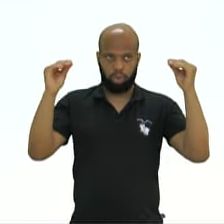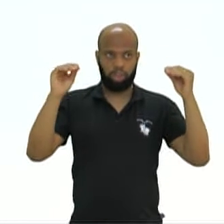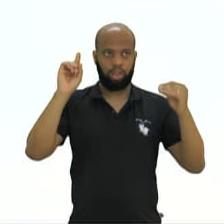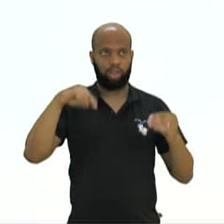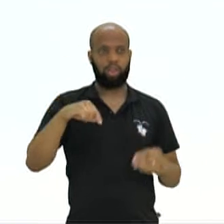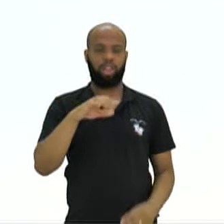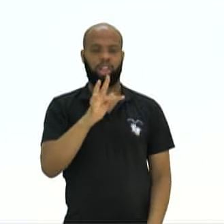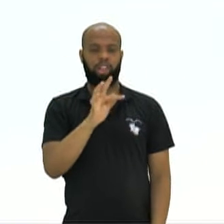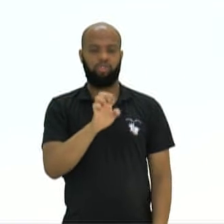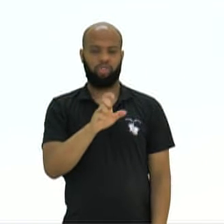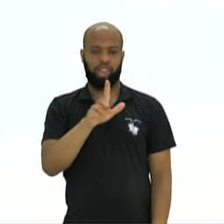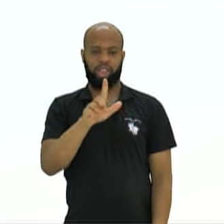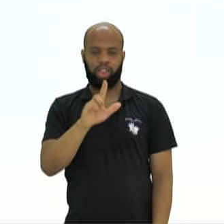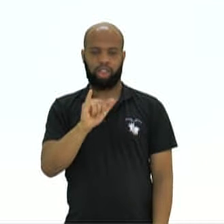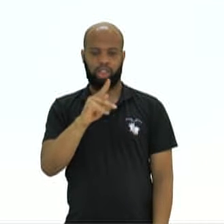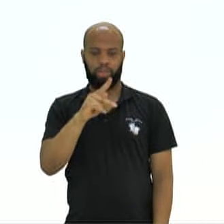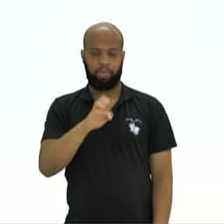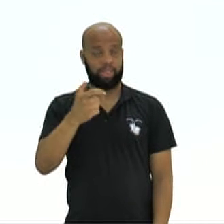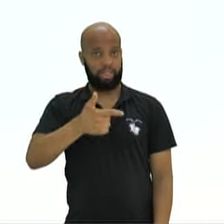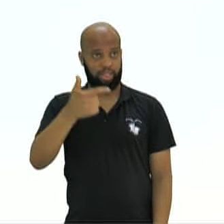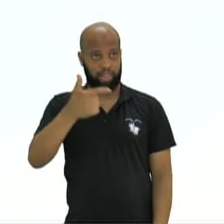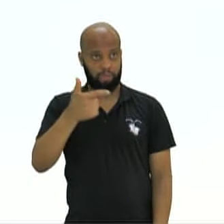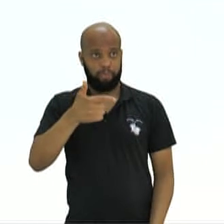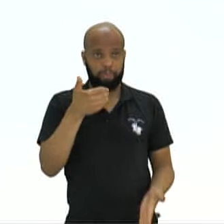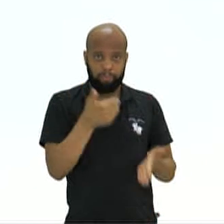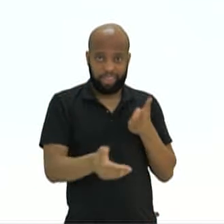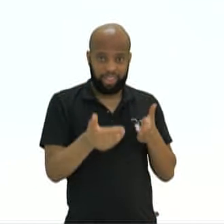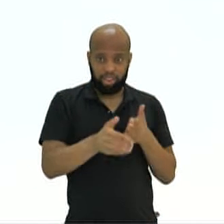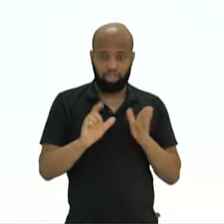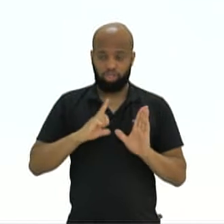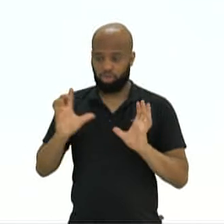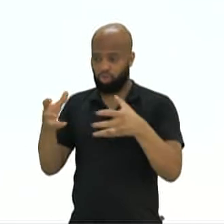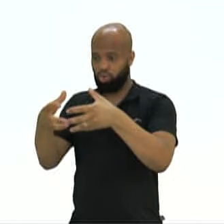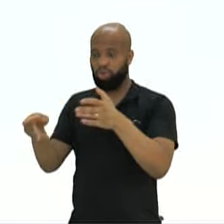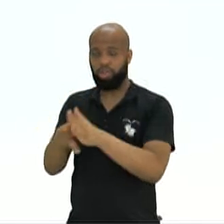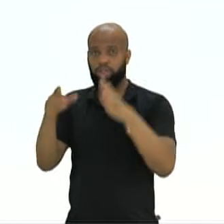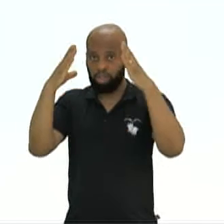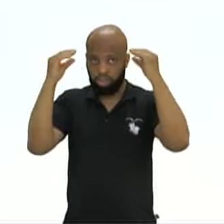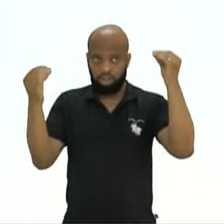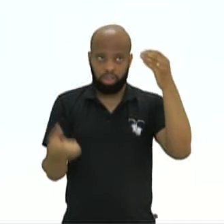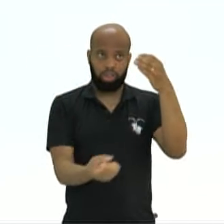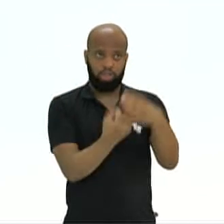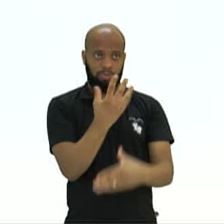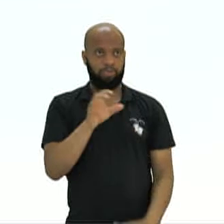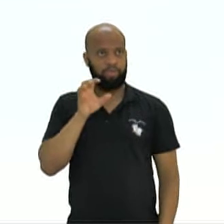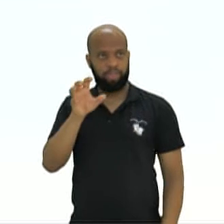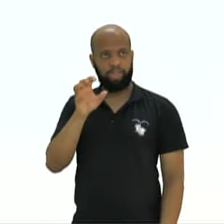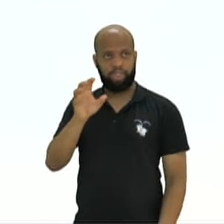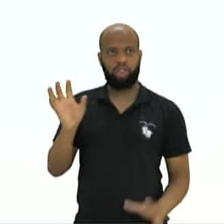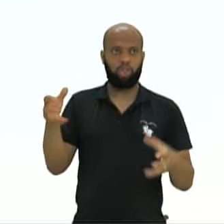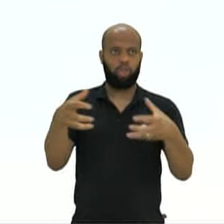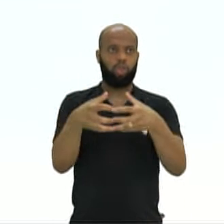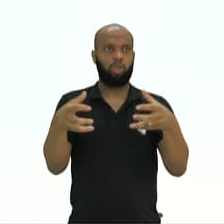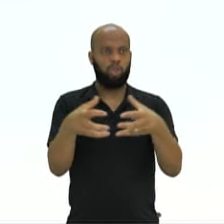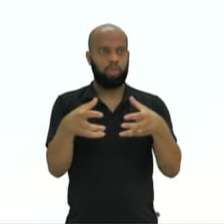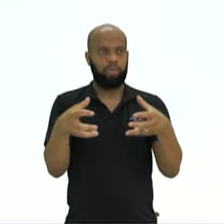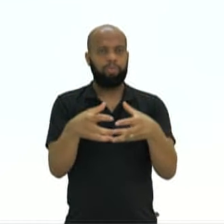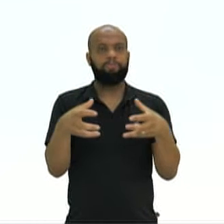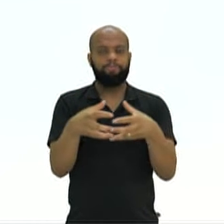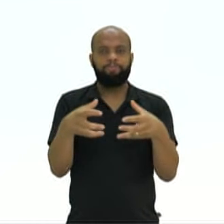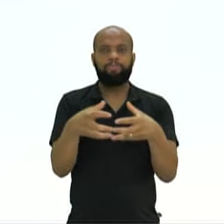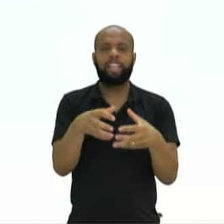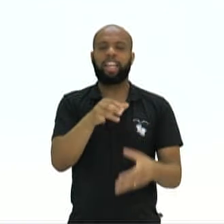II, proibiu Portugal e as colônias comercializarem com os holandeses, e os holandeses acabaram, então, criando a Companhia das Índias Ocidentais